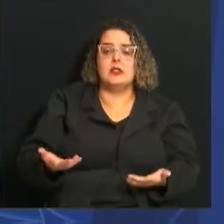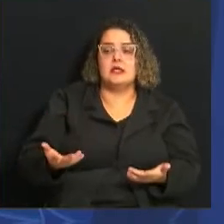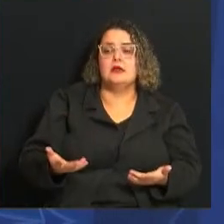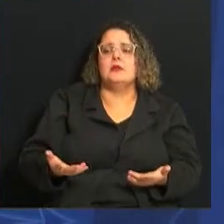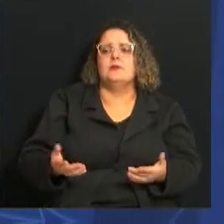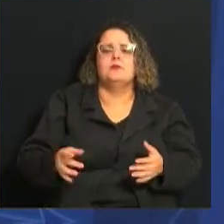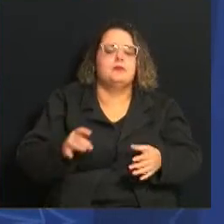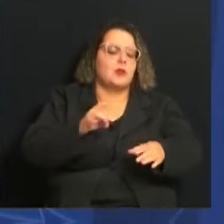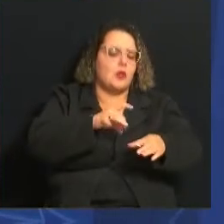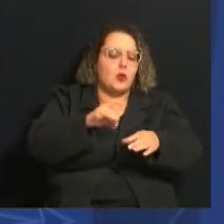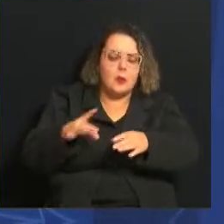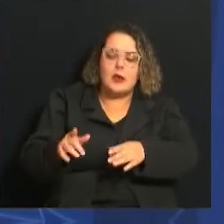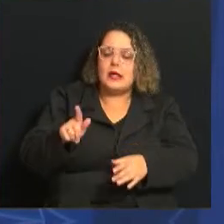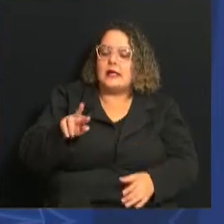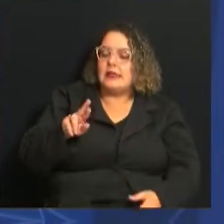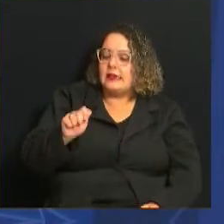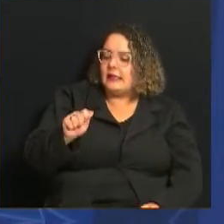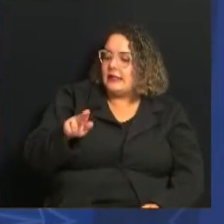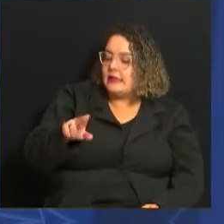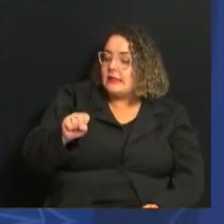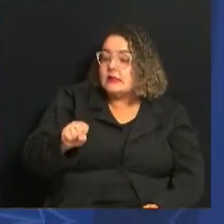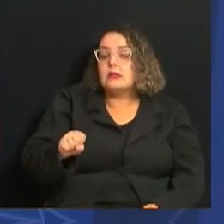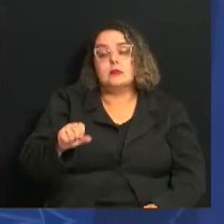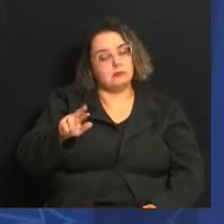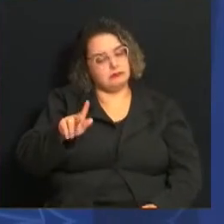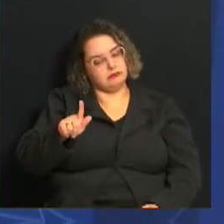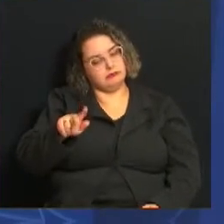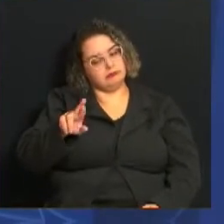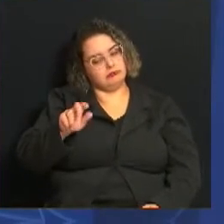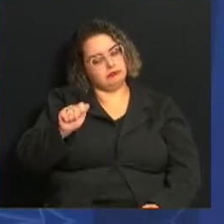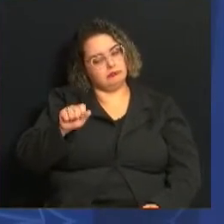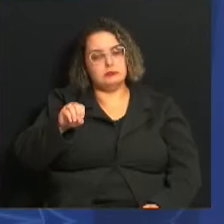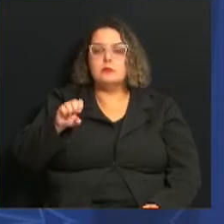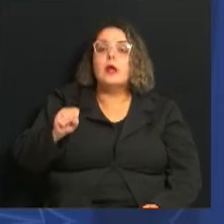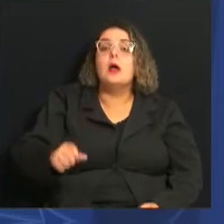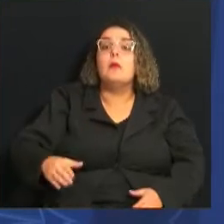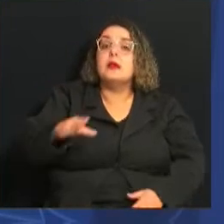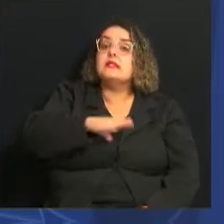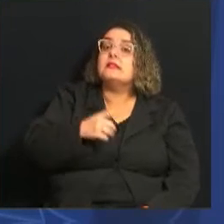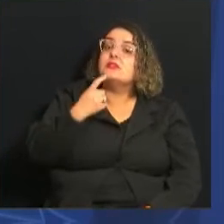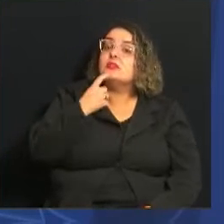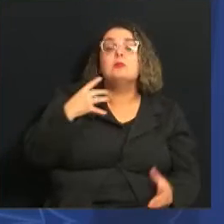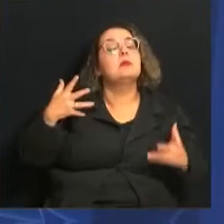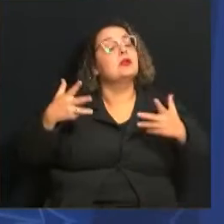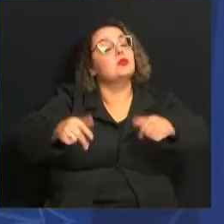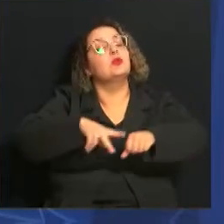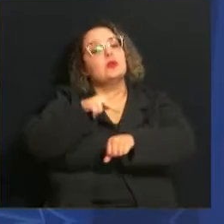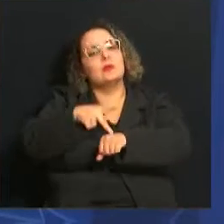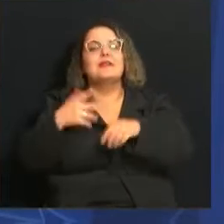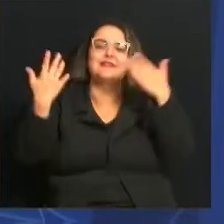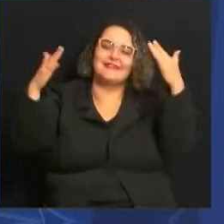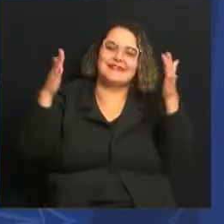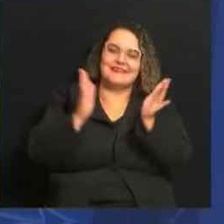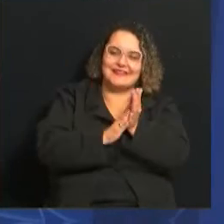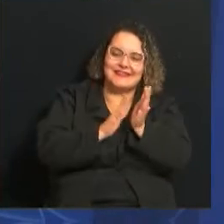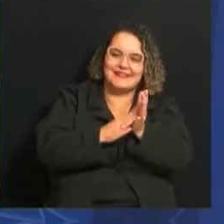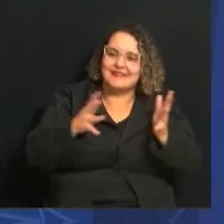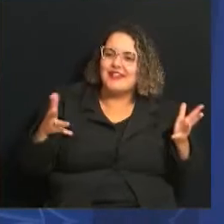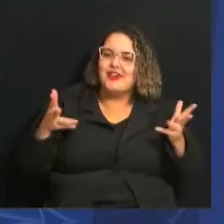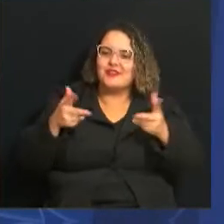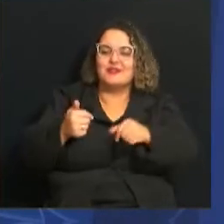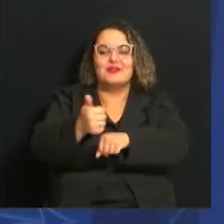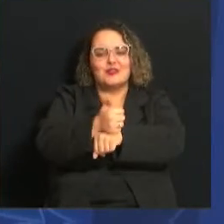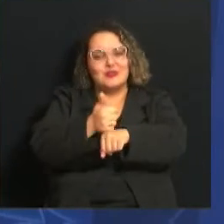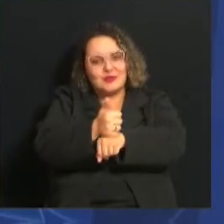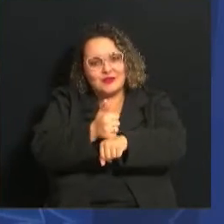plantas, com grãos, então muito importante para a cidade de Campinas e, claro, para todo o nosso país. Parabéns aí a todos os profissionais, todos